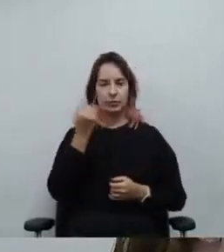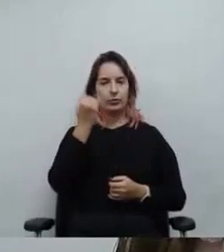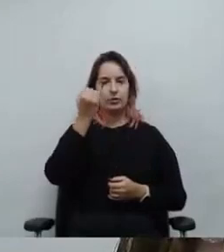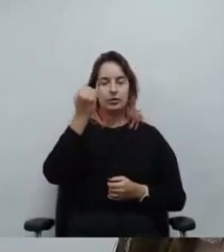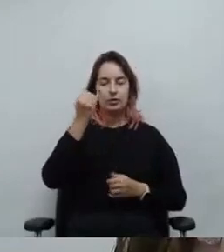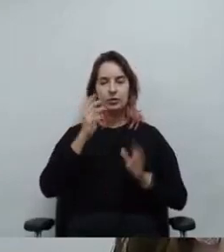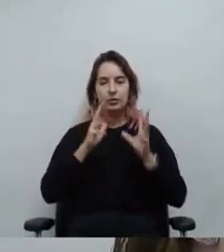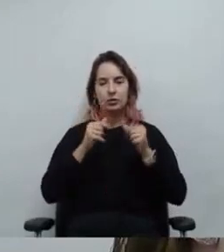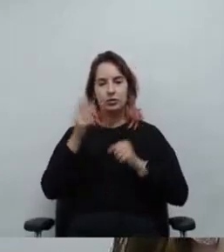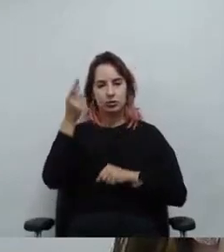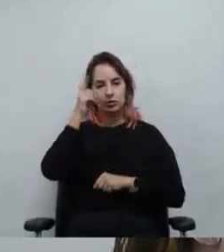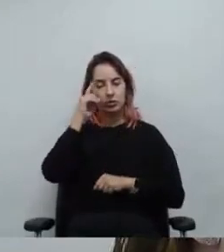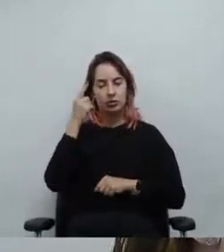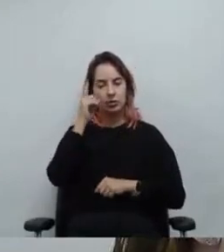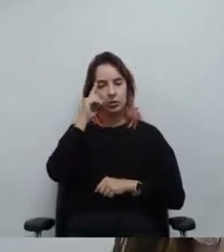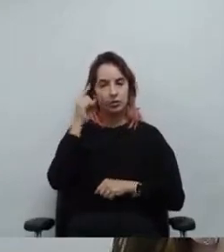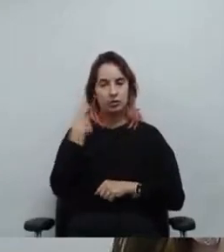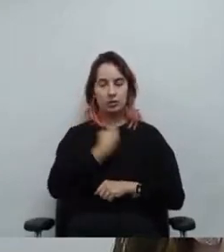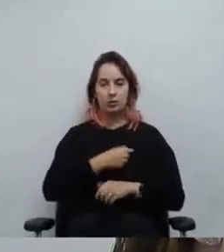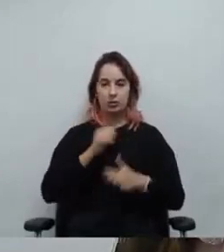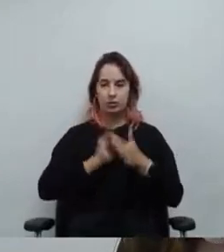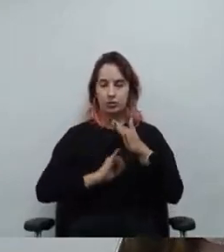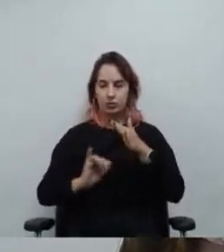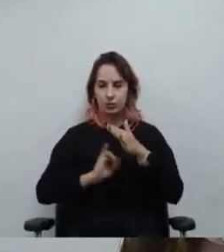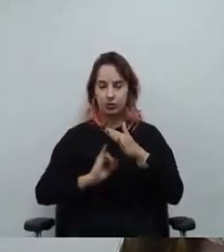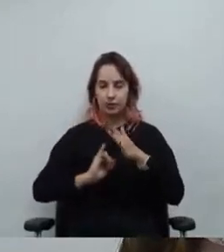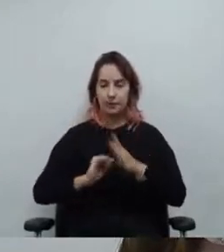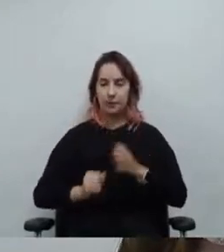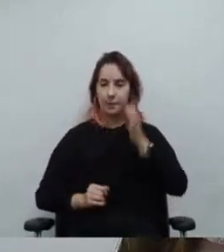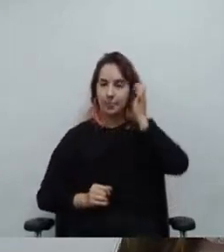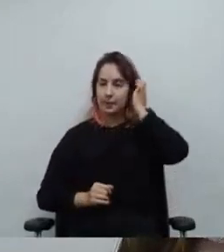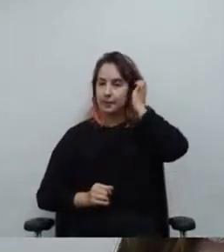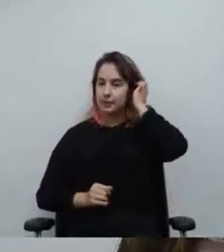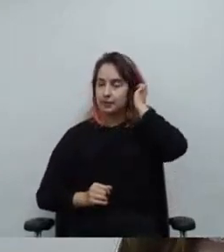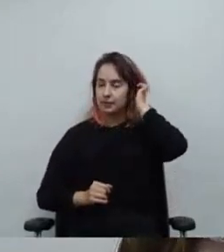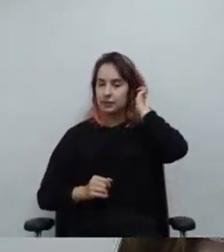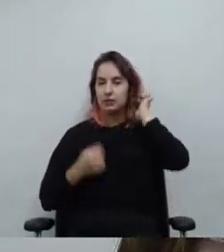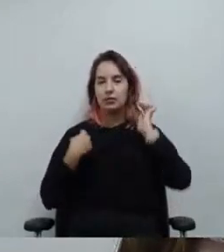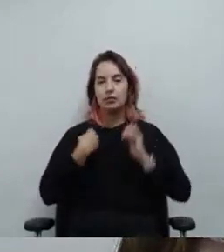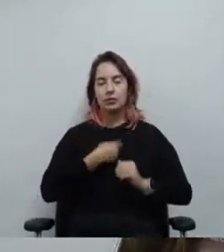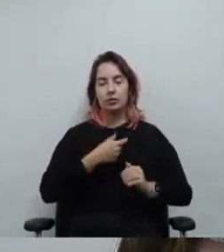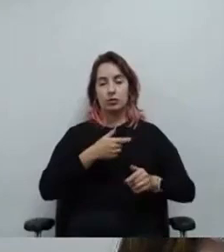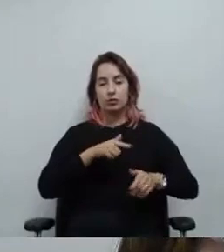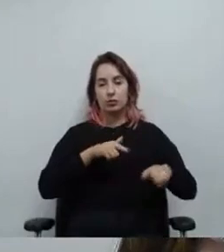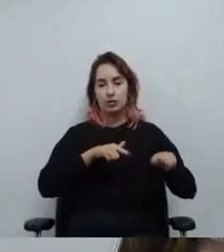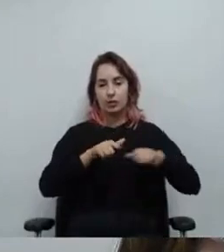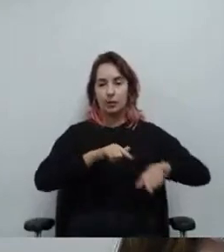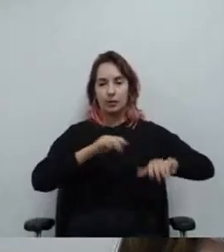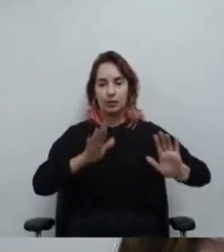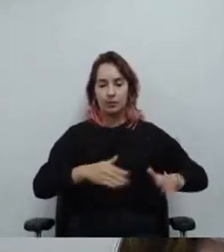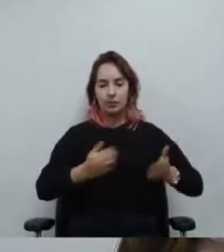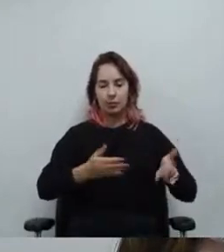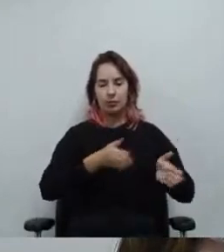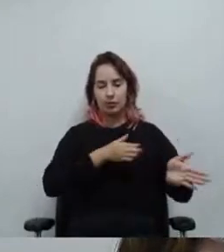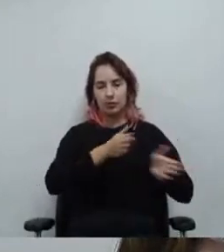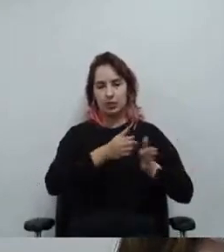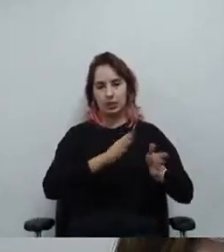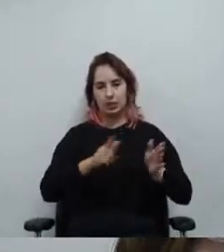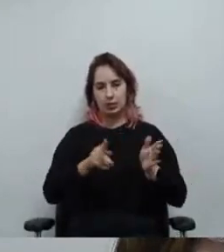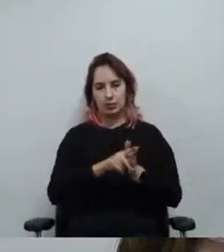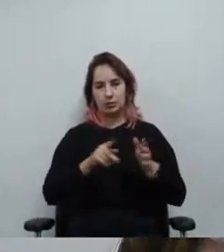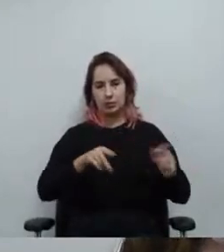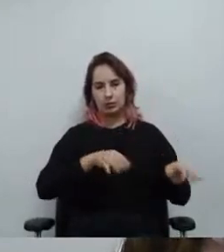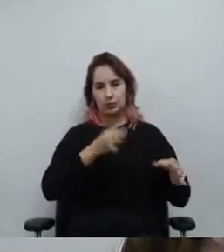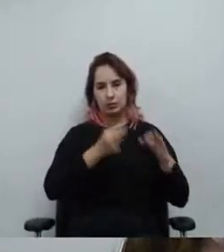dia a dia da nossa instituição, qualificando o nosso trabalho de promover o acesso à justiça. E